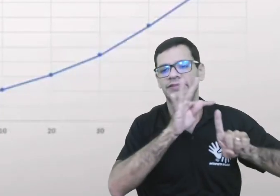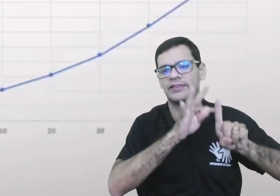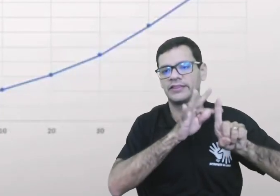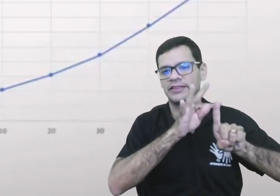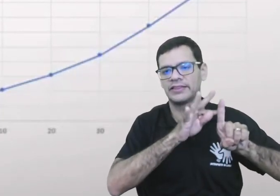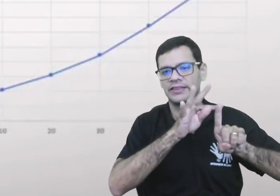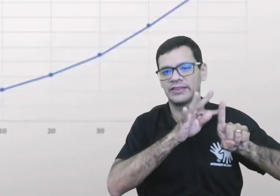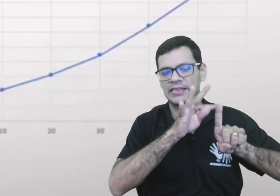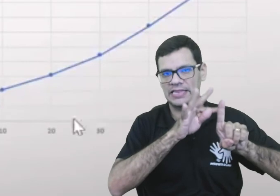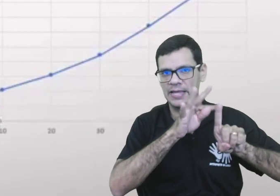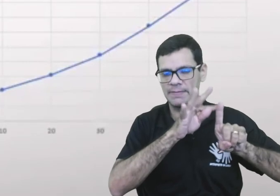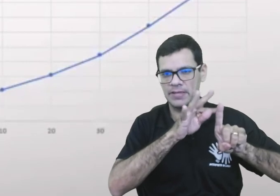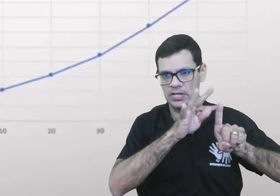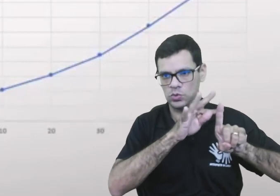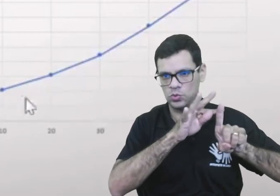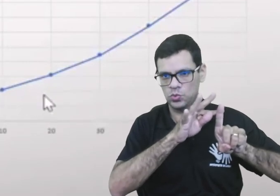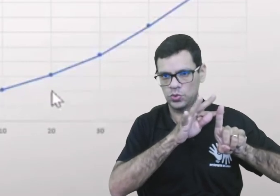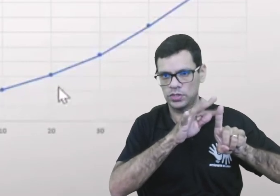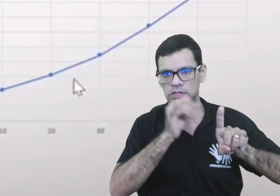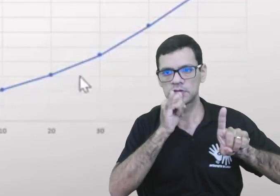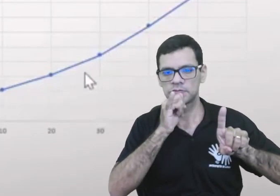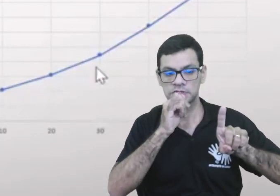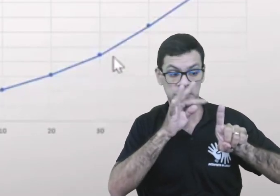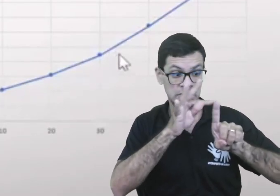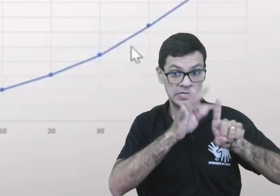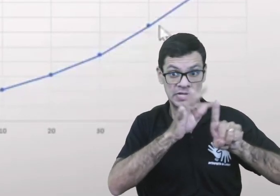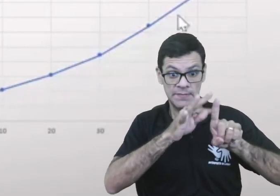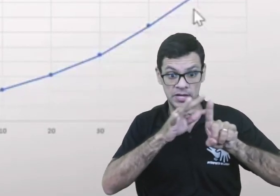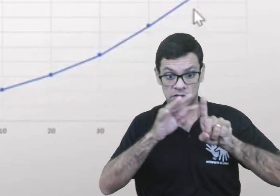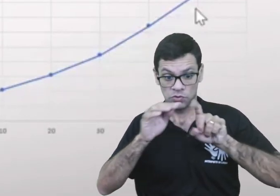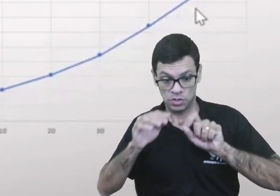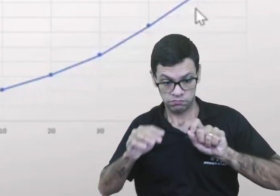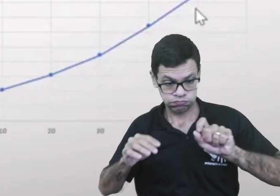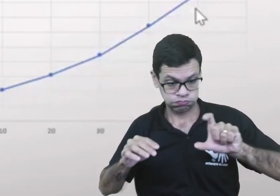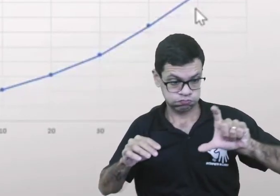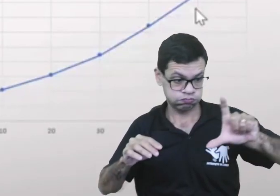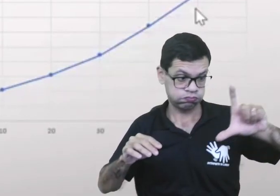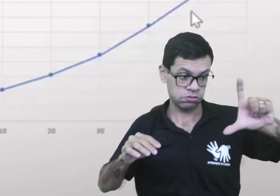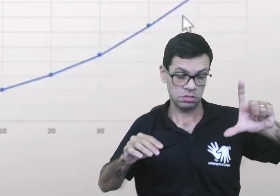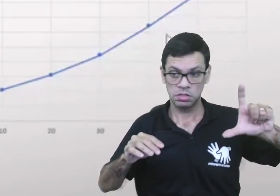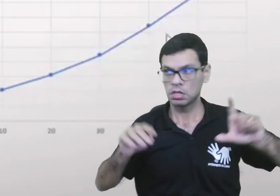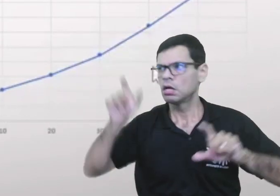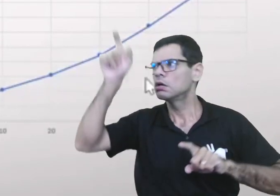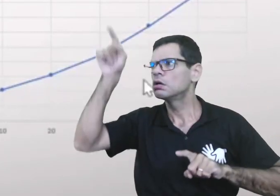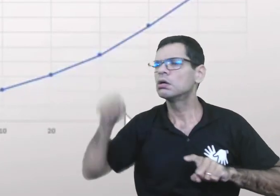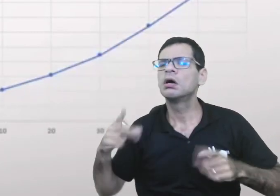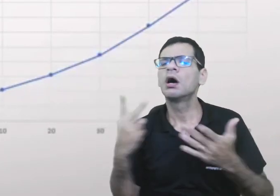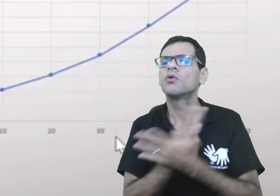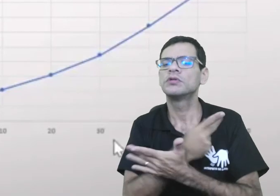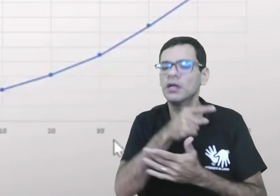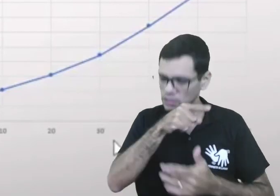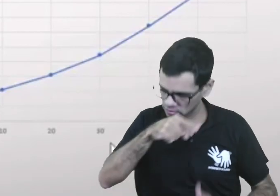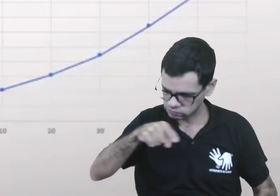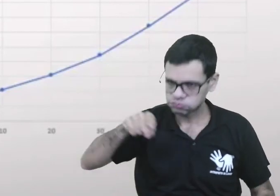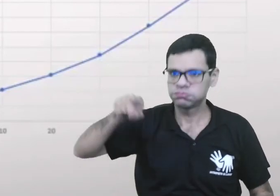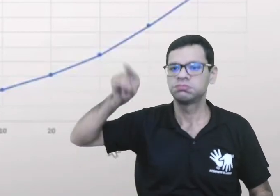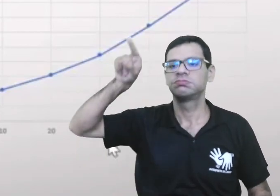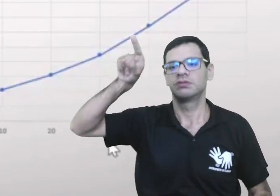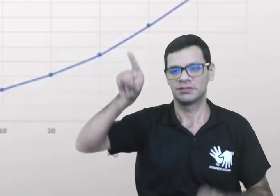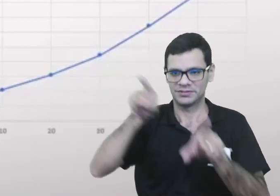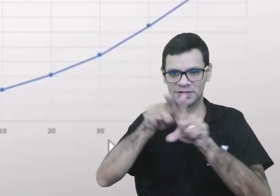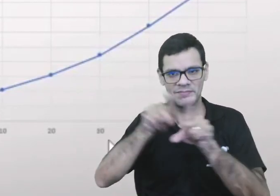está sendo aumentada, o que está acontecendo com a solubilidade? Está aumentando também. Se eu pergunto para vocês,